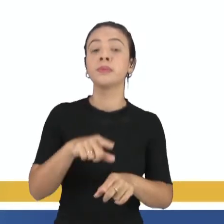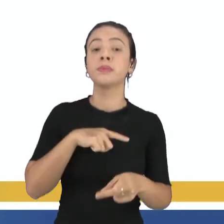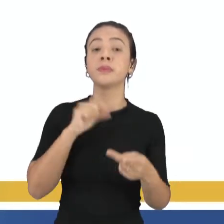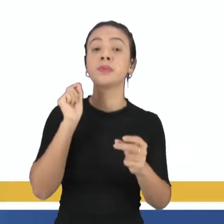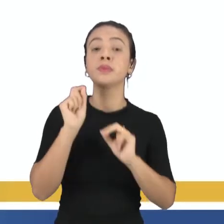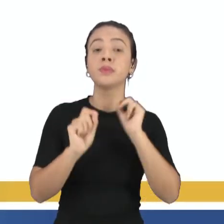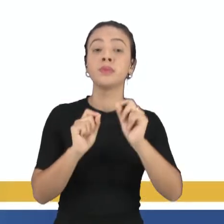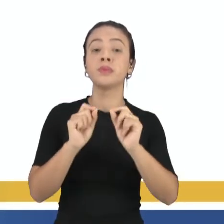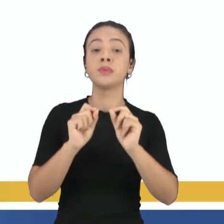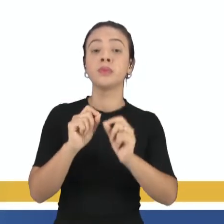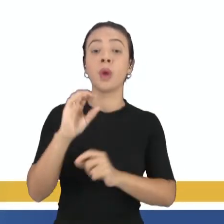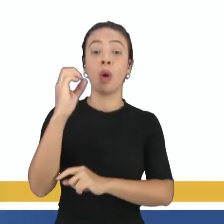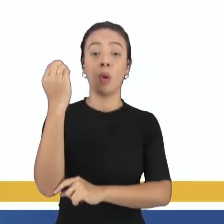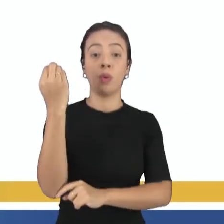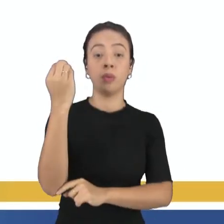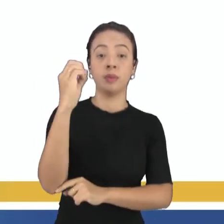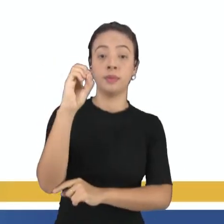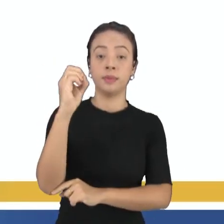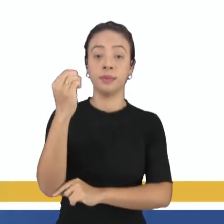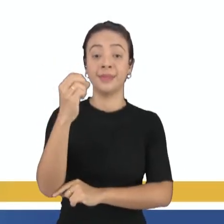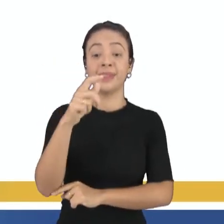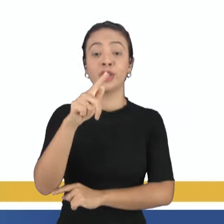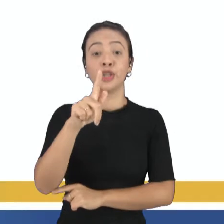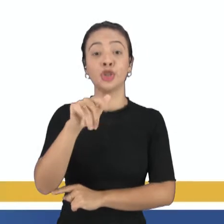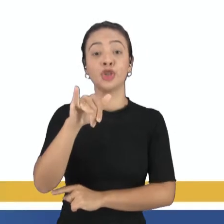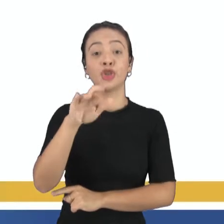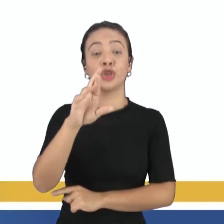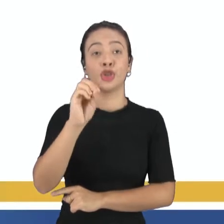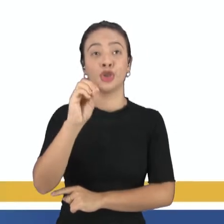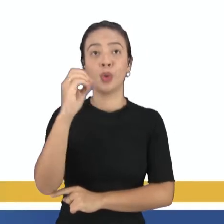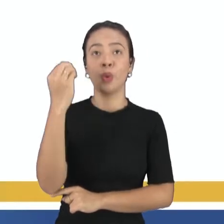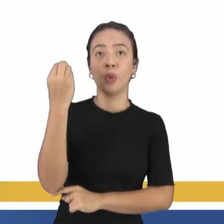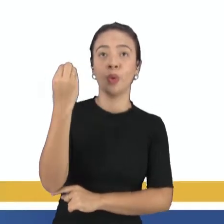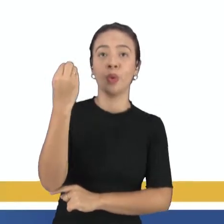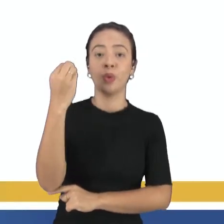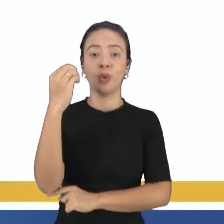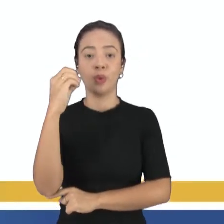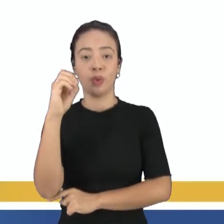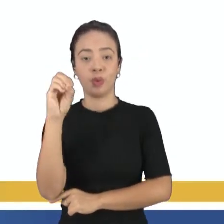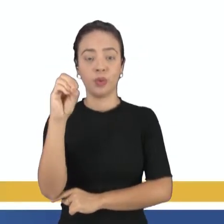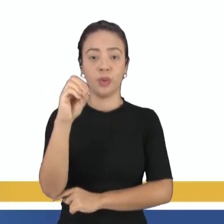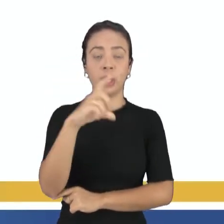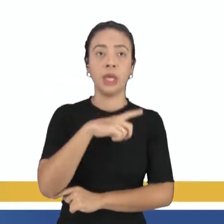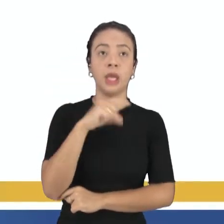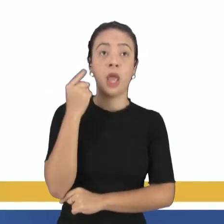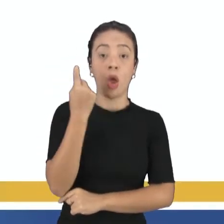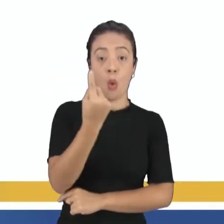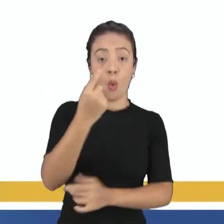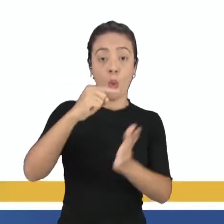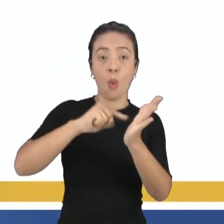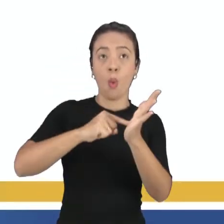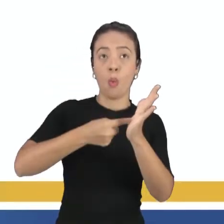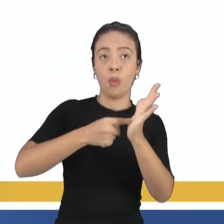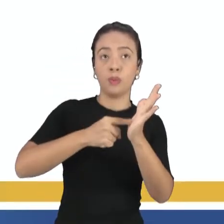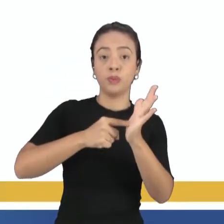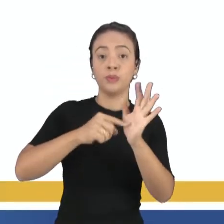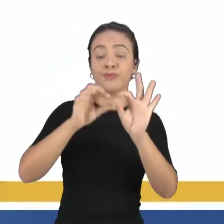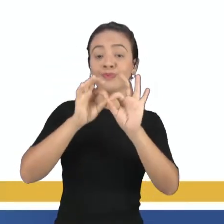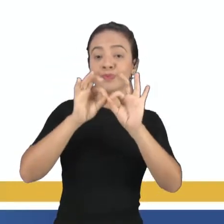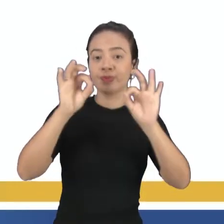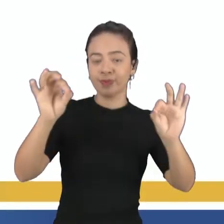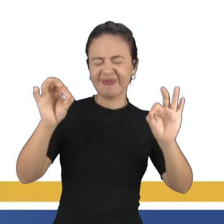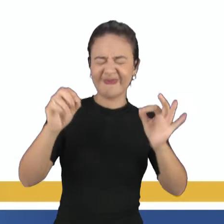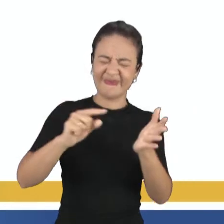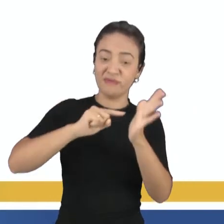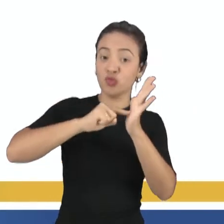A rotação é o giro de uma forma ao redor de um ponto chamado centro de rotação. A distância ao centro